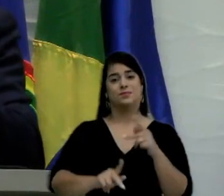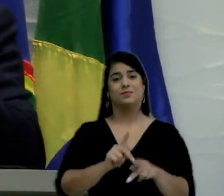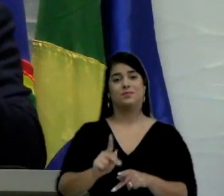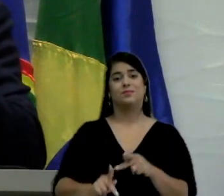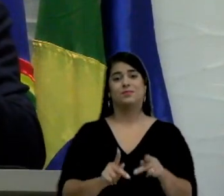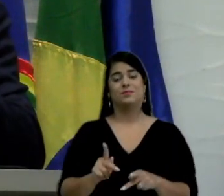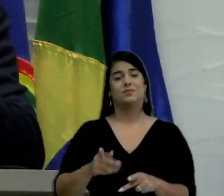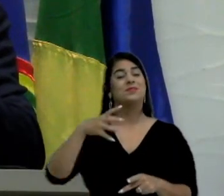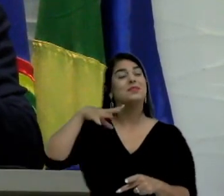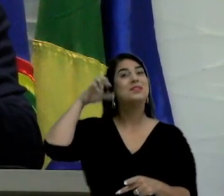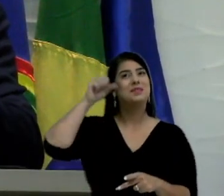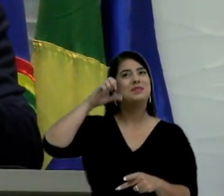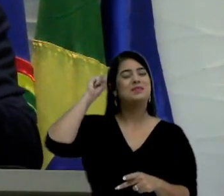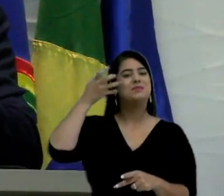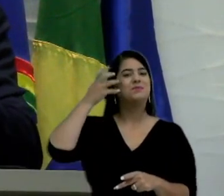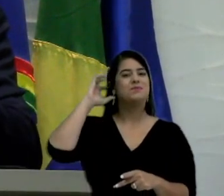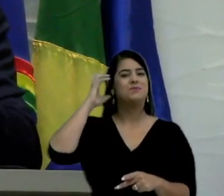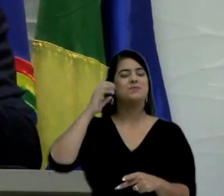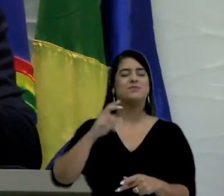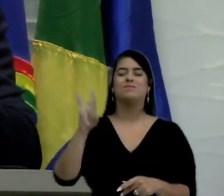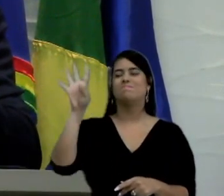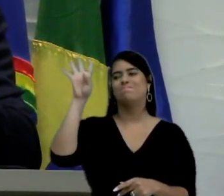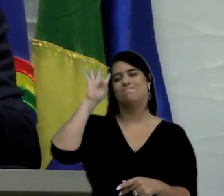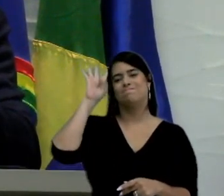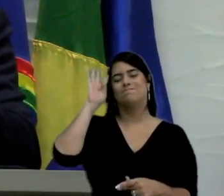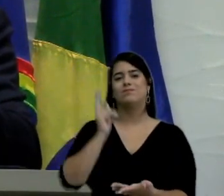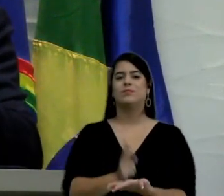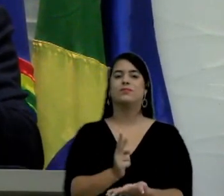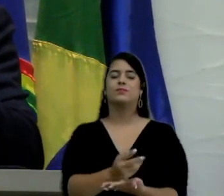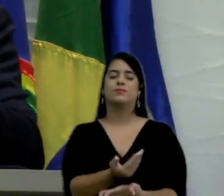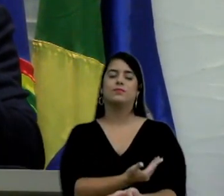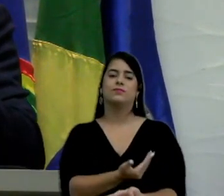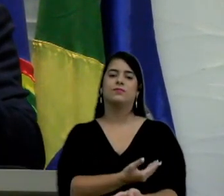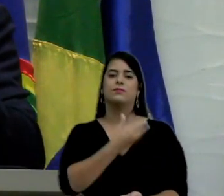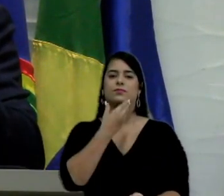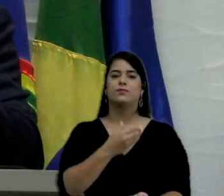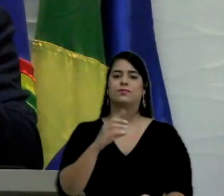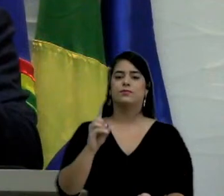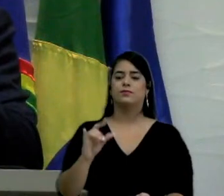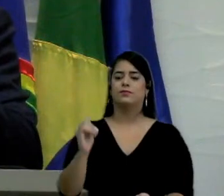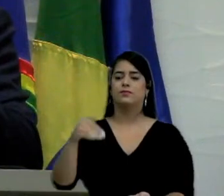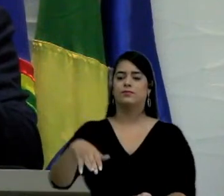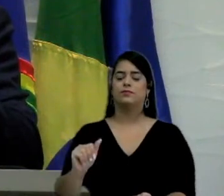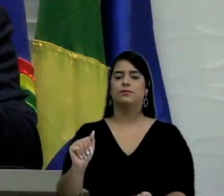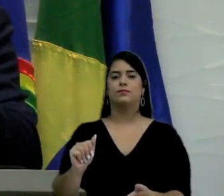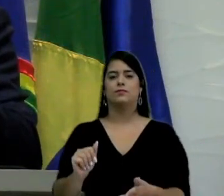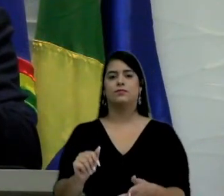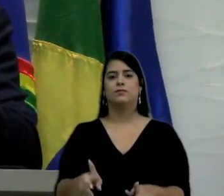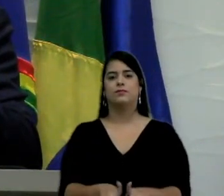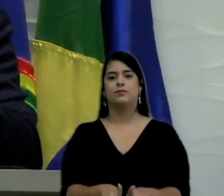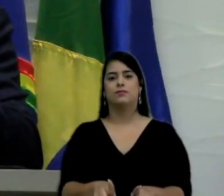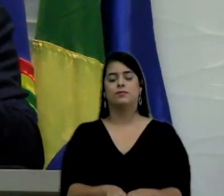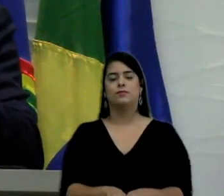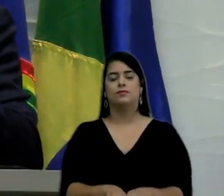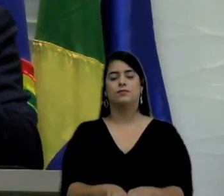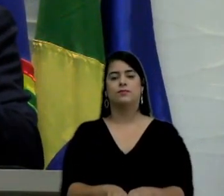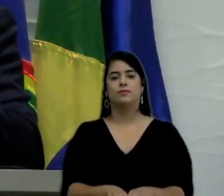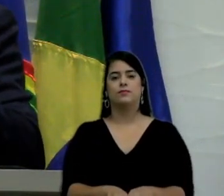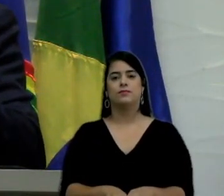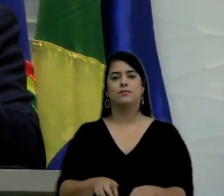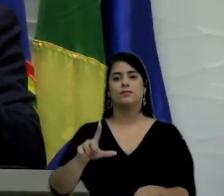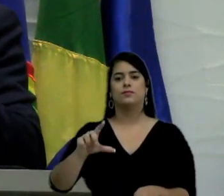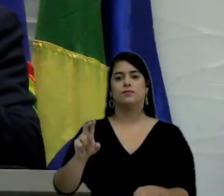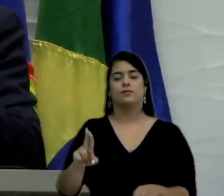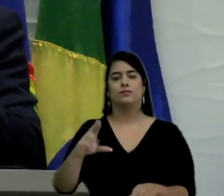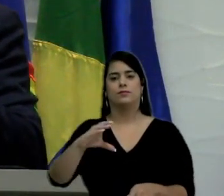pelo raidinho né toda quarta-feira né meu amigo Dinha Mansa Manso né din Manso a Dona